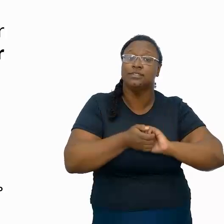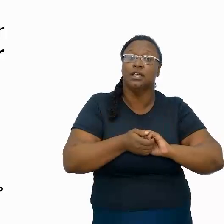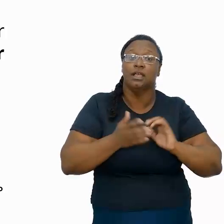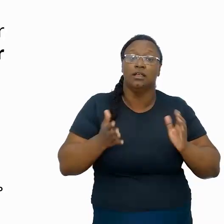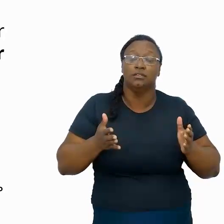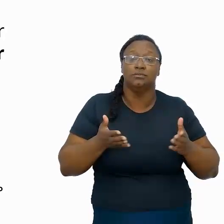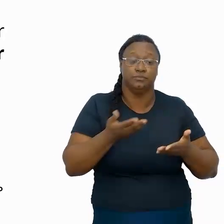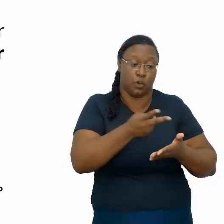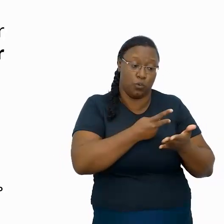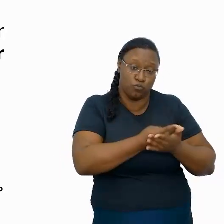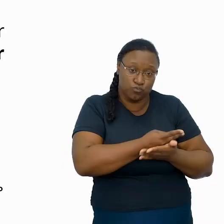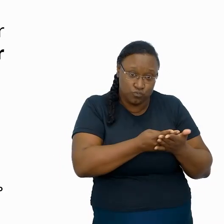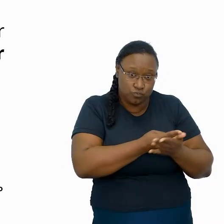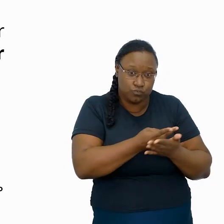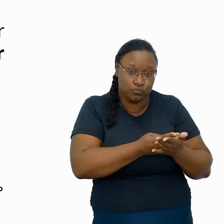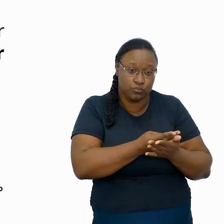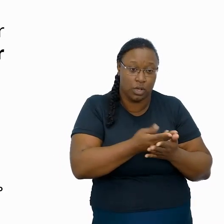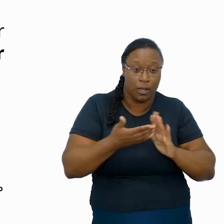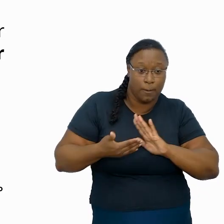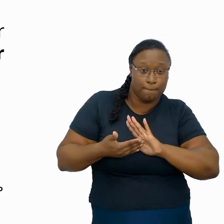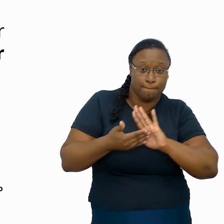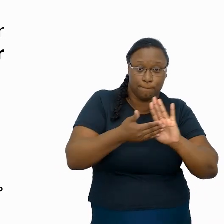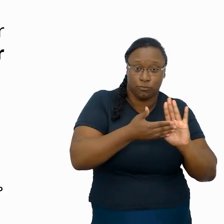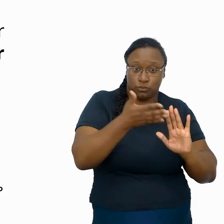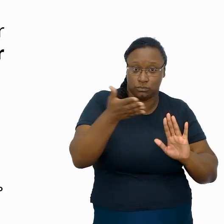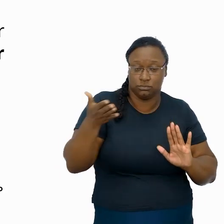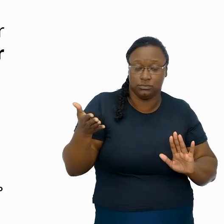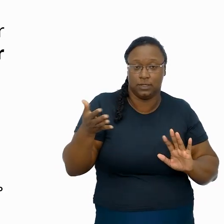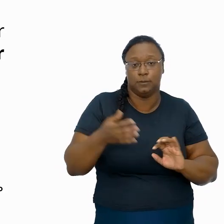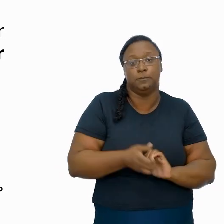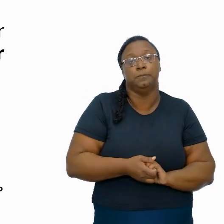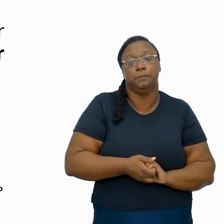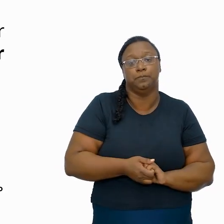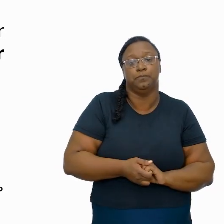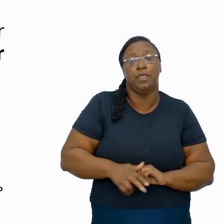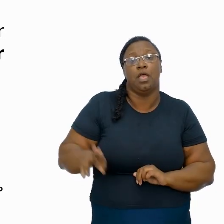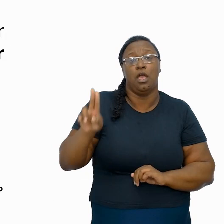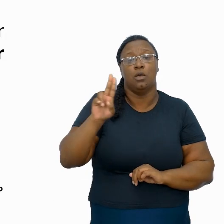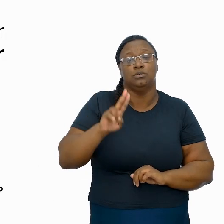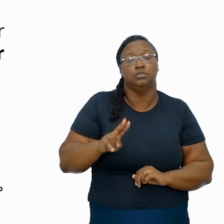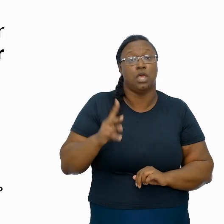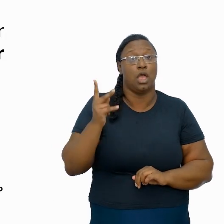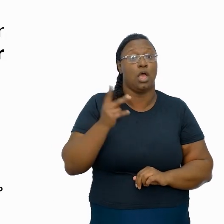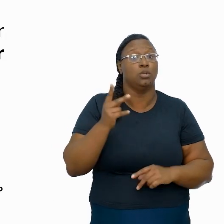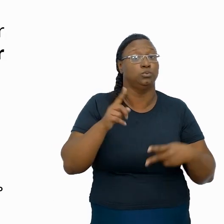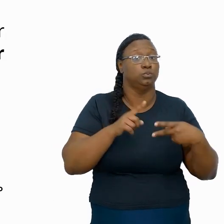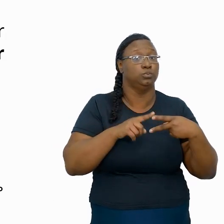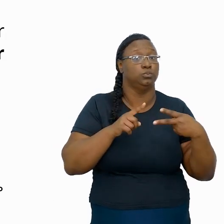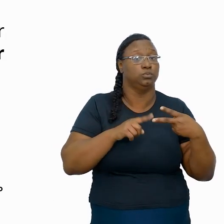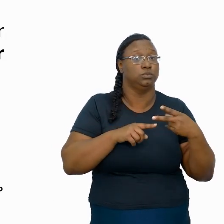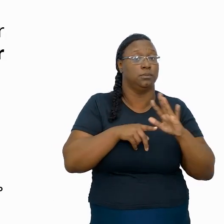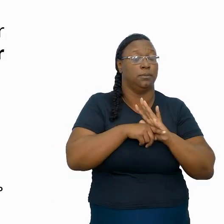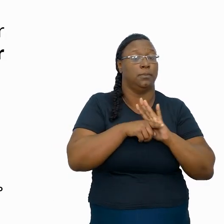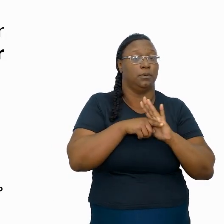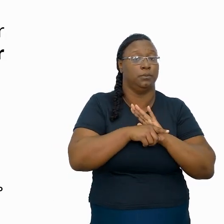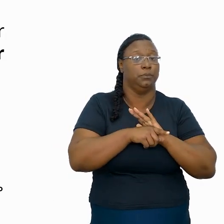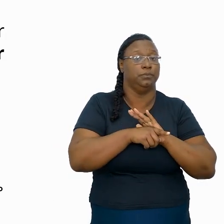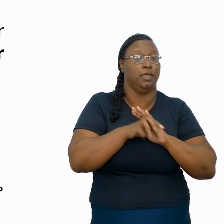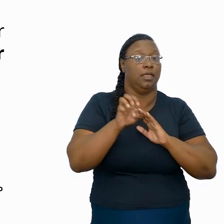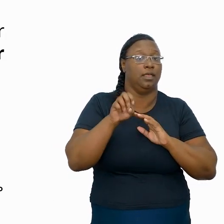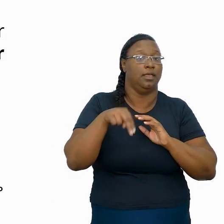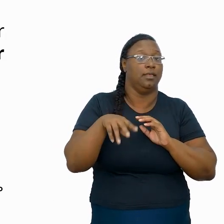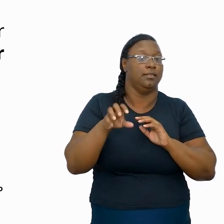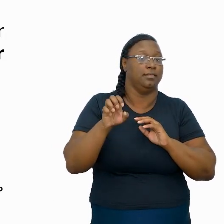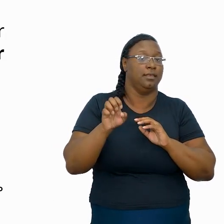investigativa, nós estamos propondo, né, uma situação que vai utilizar essas duas questões do Enem. Primeiramente,